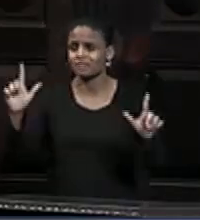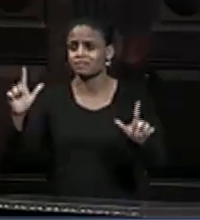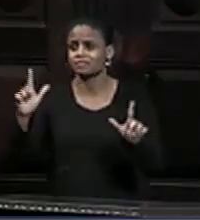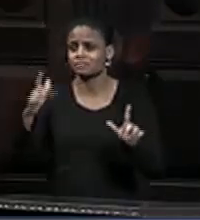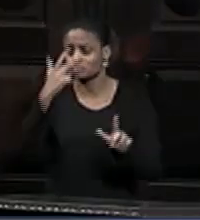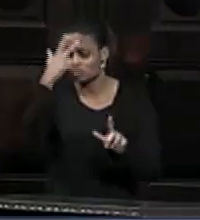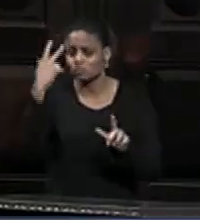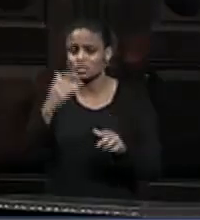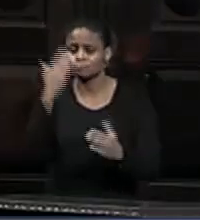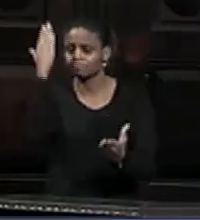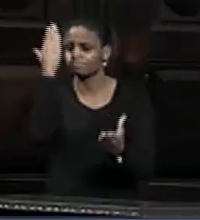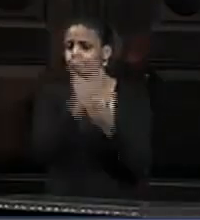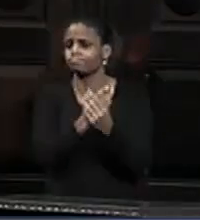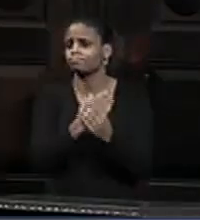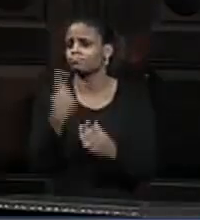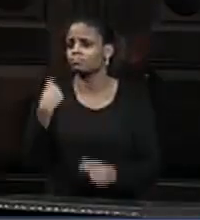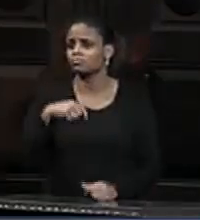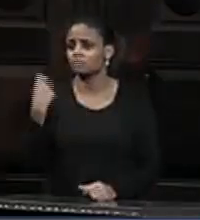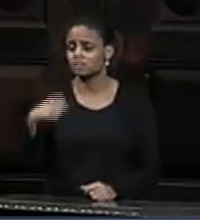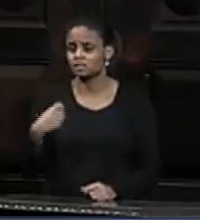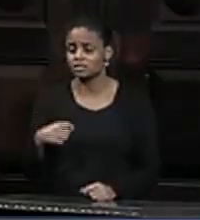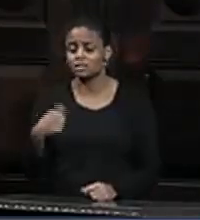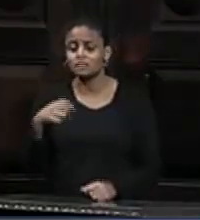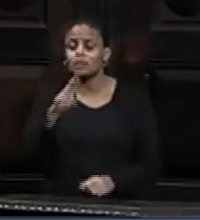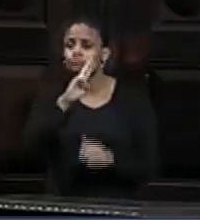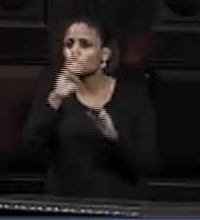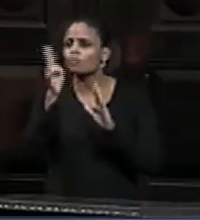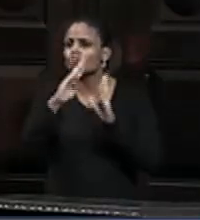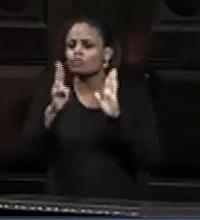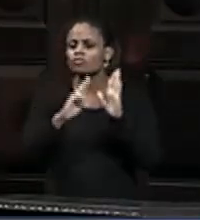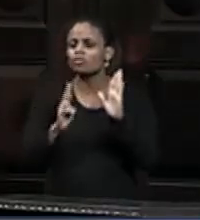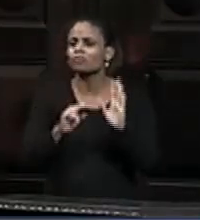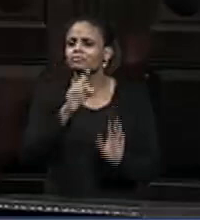nomes daqueles que integram